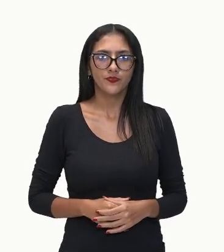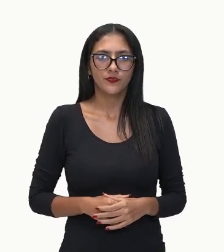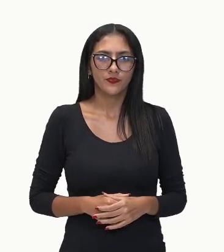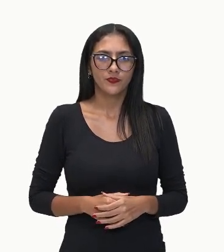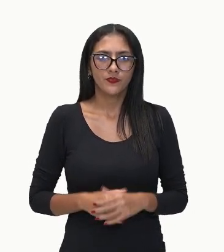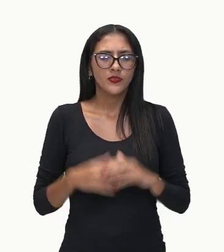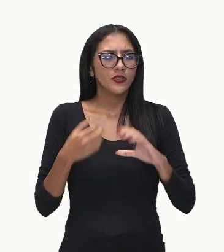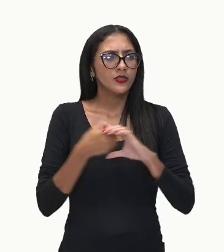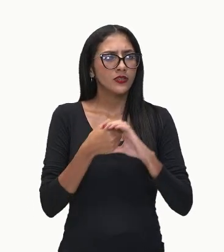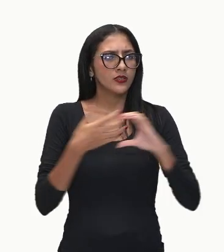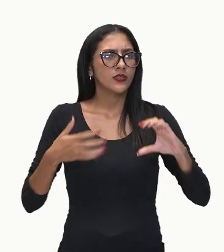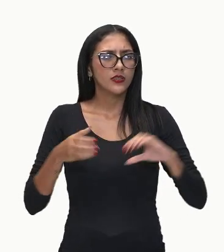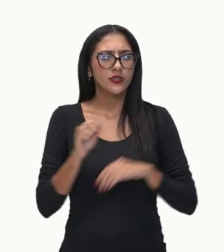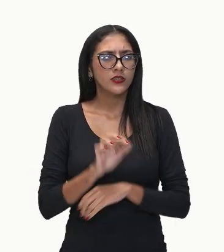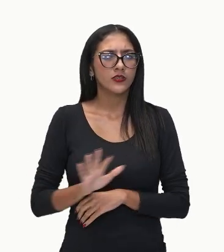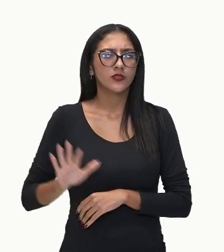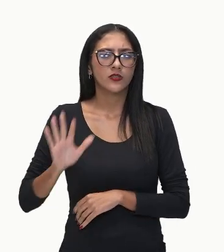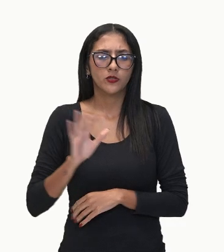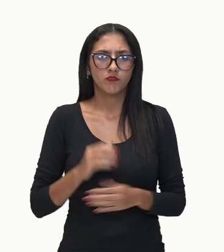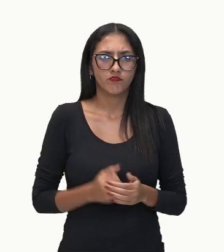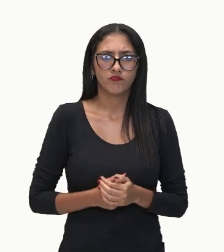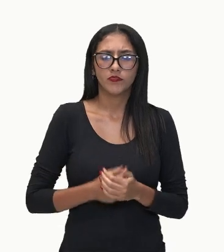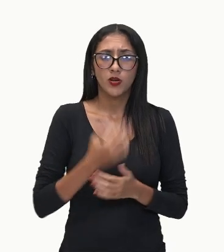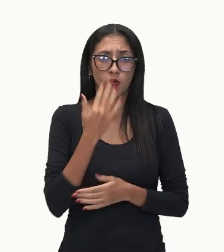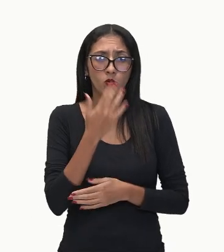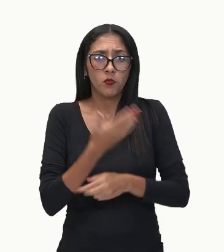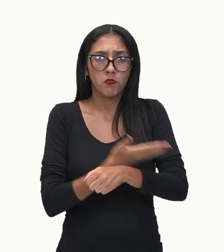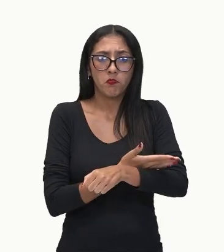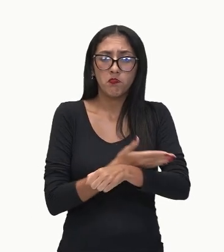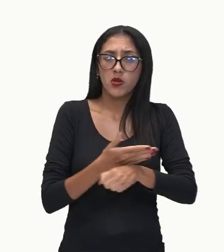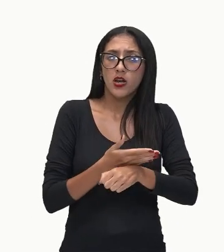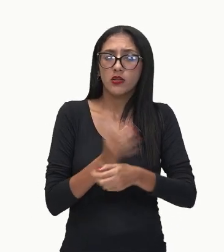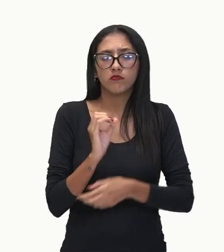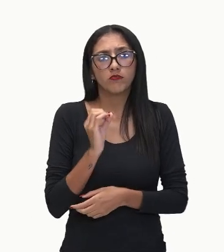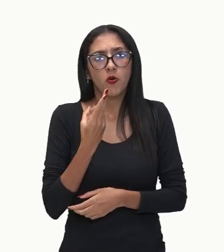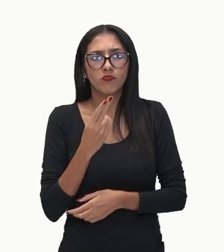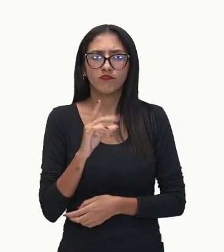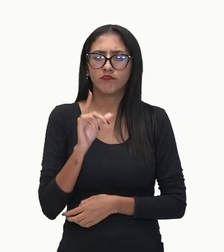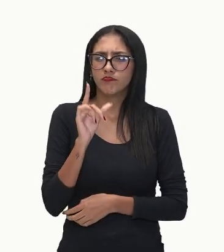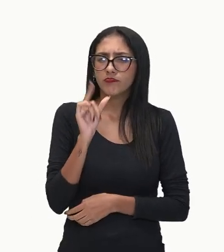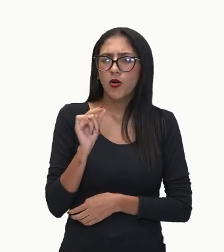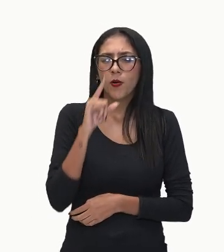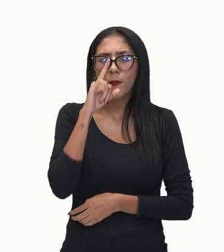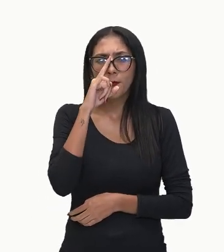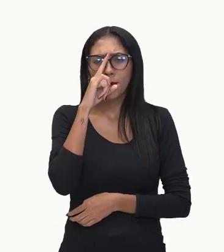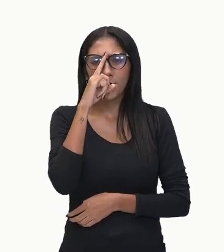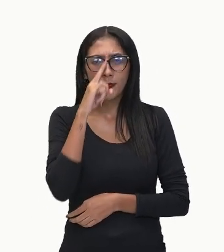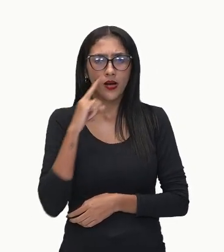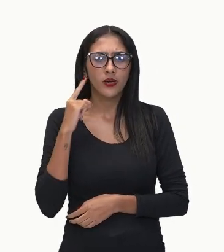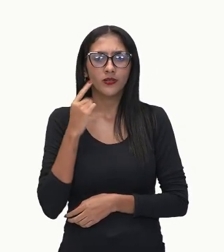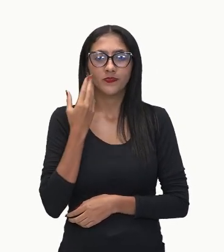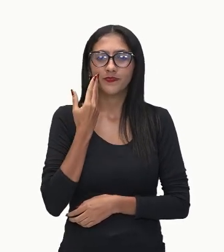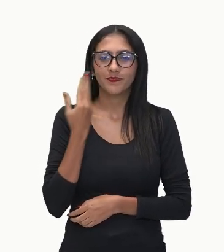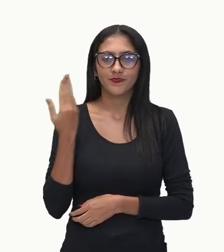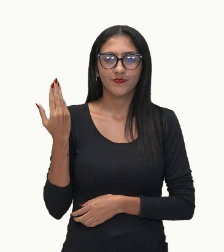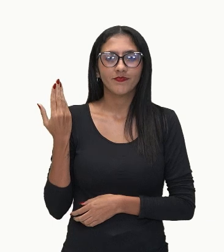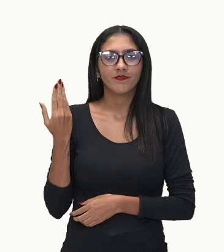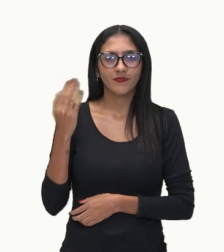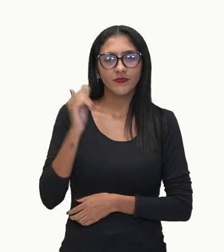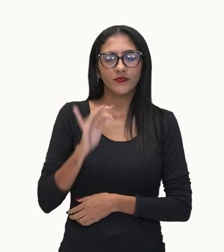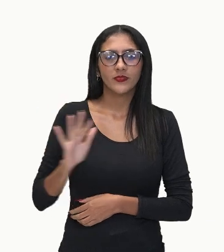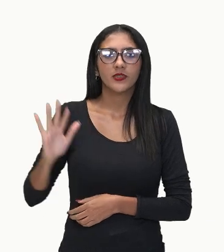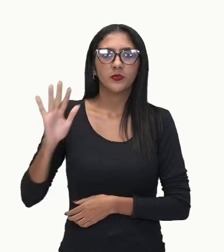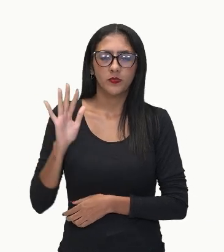Características gerais dos lipídios são brancos ou levemente amarelados, né? A gente observa essa imagem.